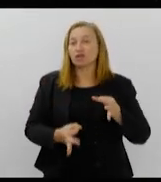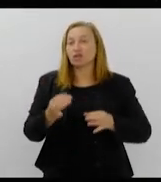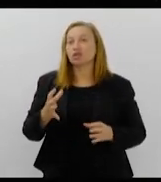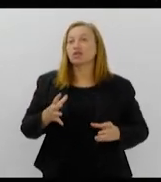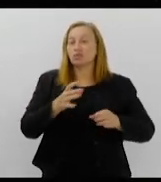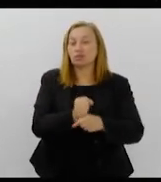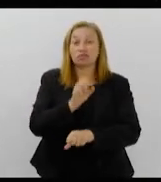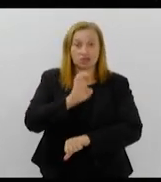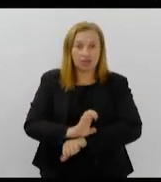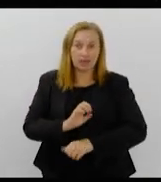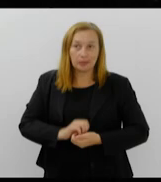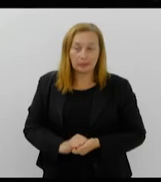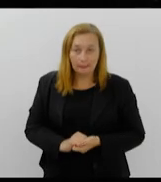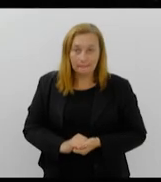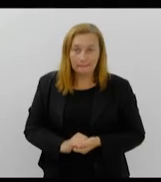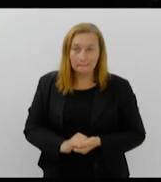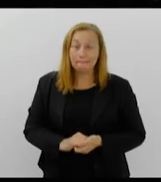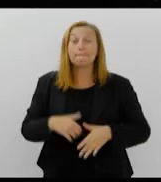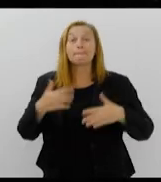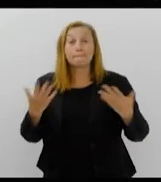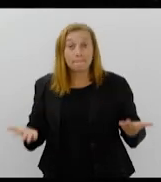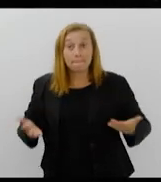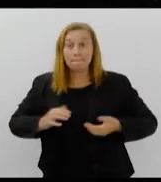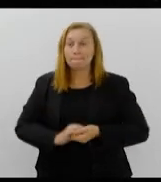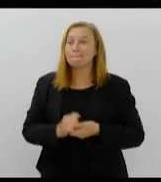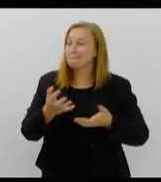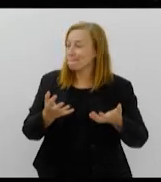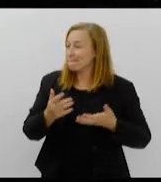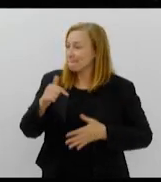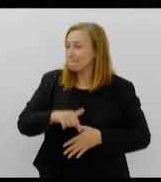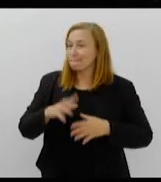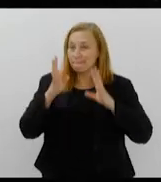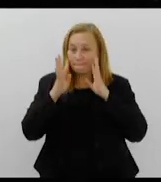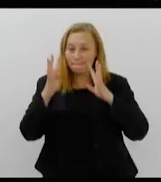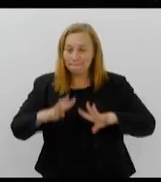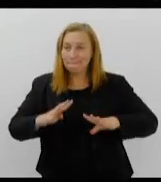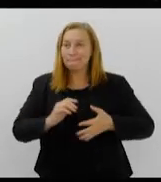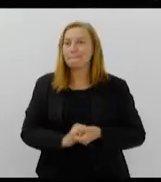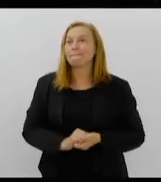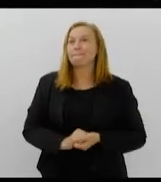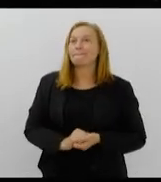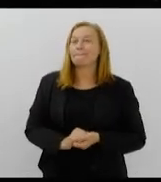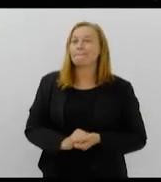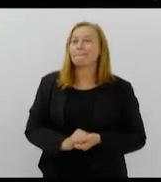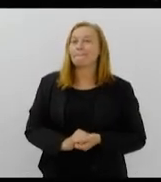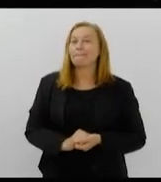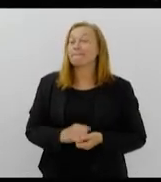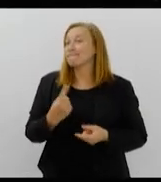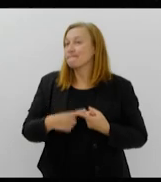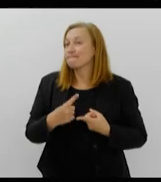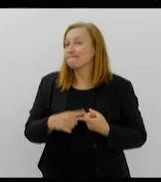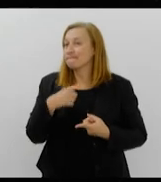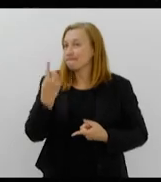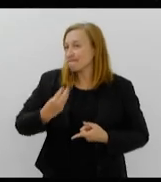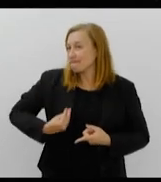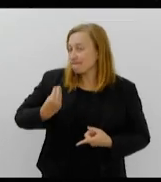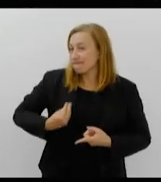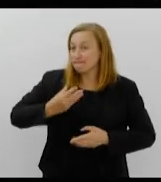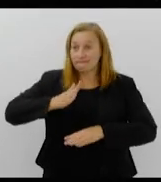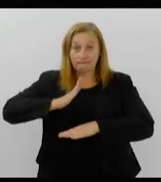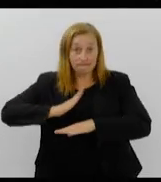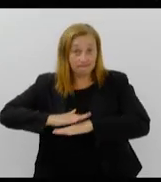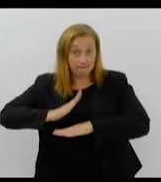Estado. Então, queria aqui chamar a atenção, porque nós vivemos um